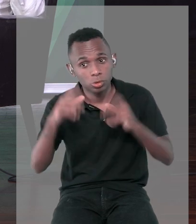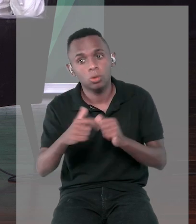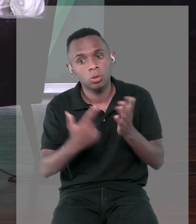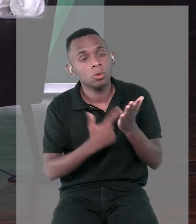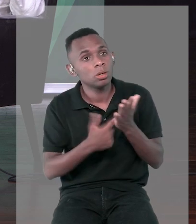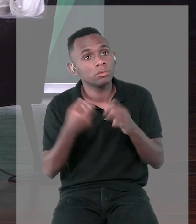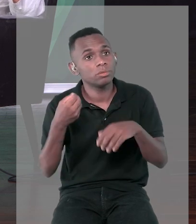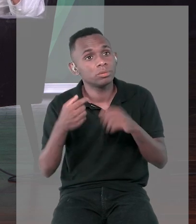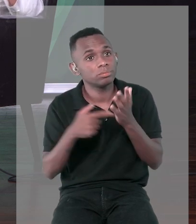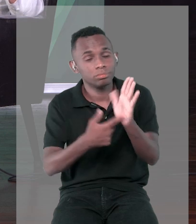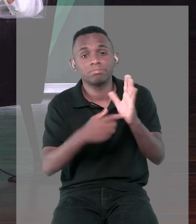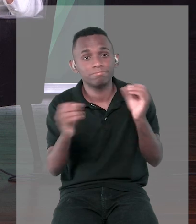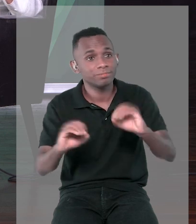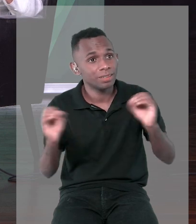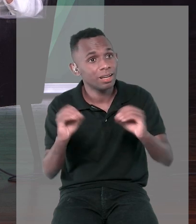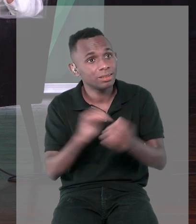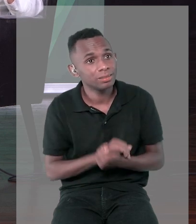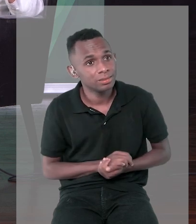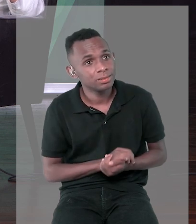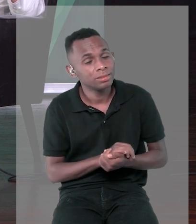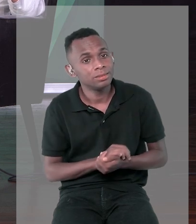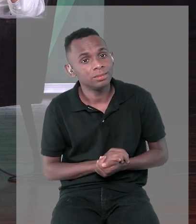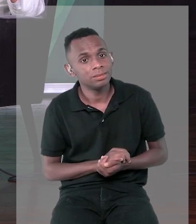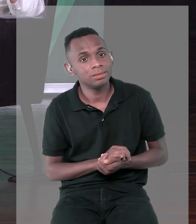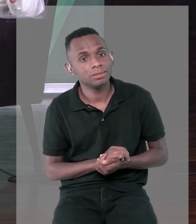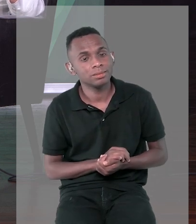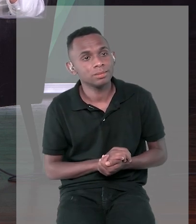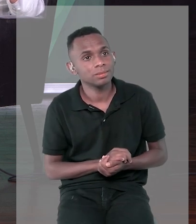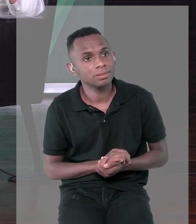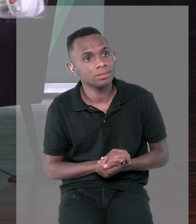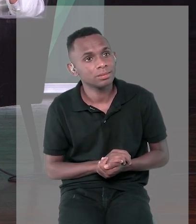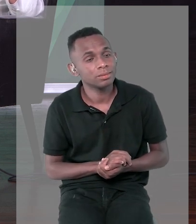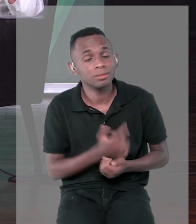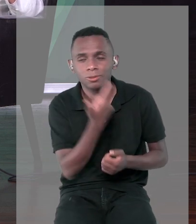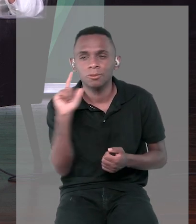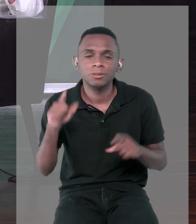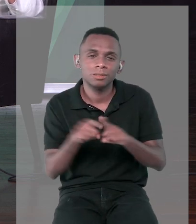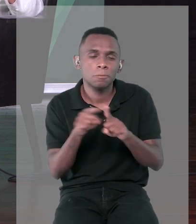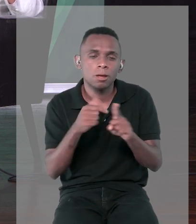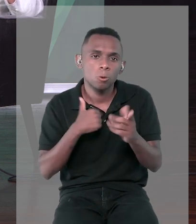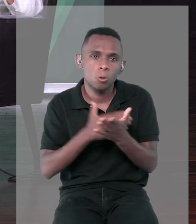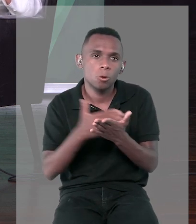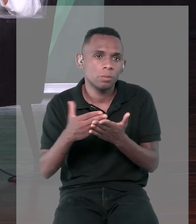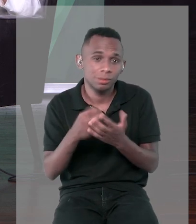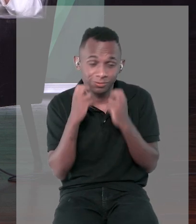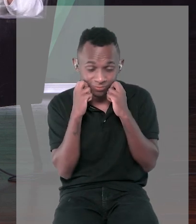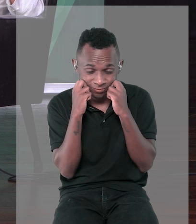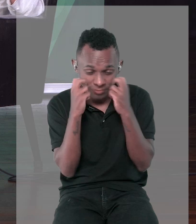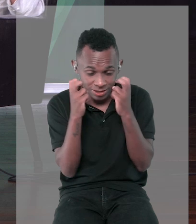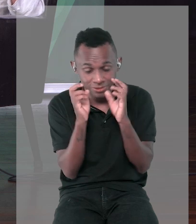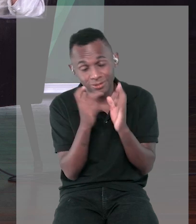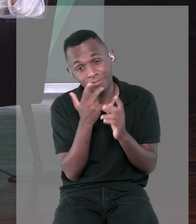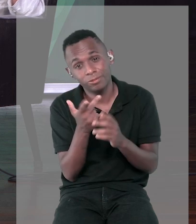livro não sai. Pois é, então é esse, um dia vai sair. E o outro também que eu comecei, eu não tenho vergonha de falar, mas